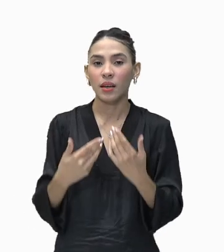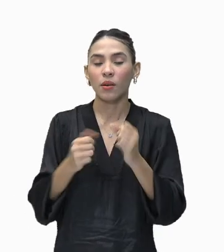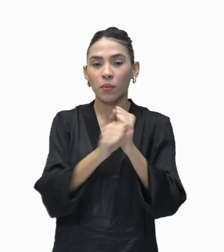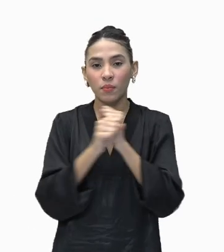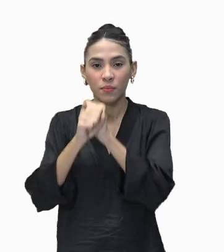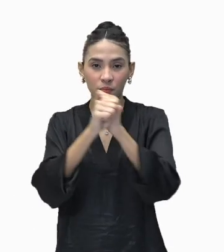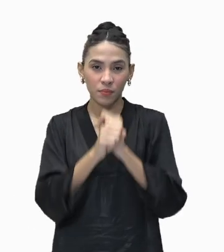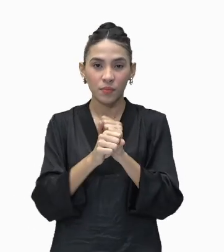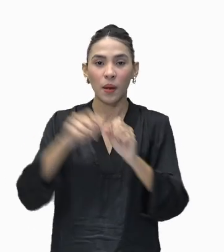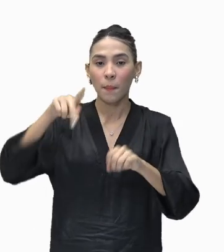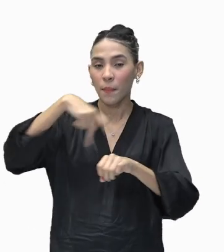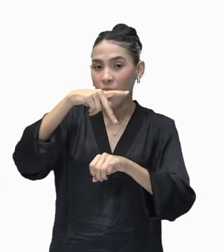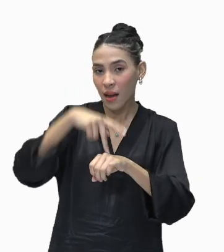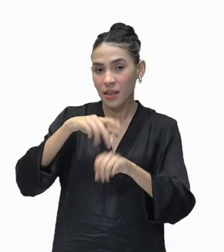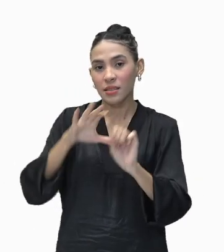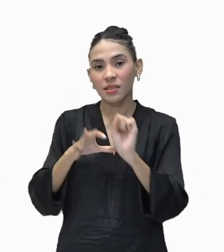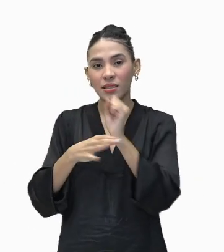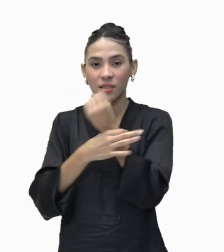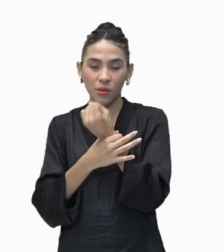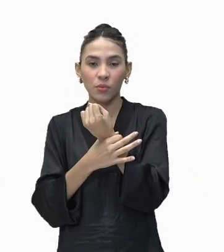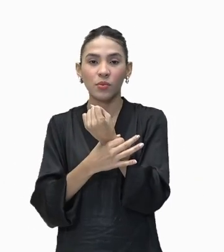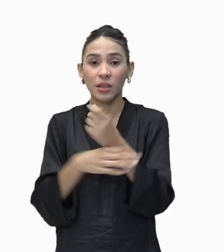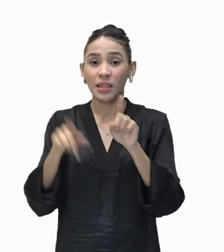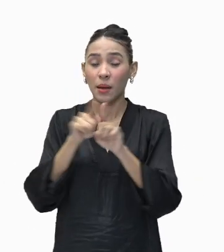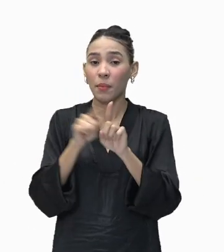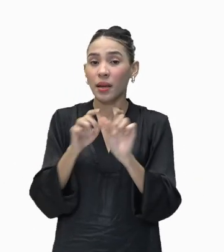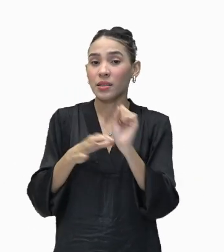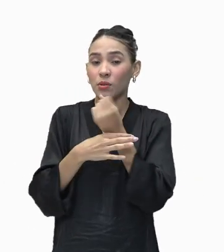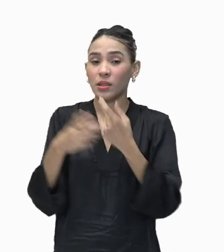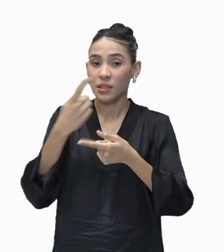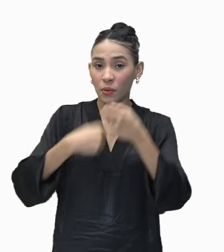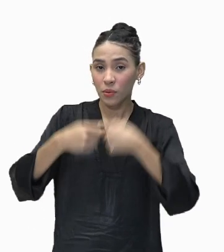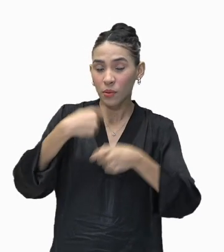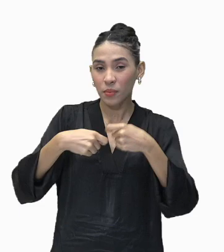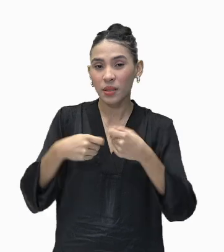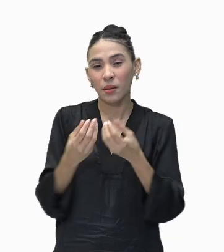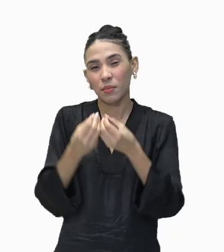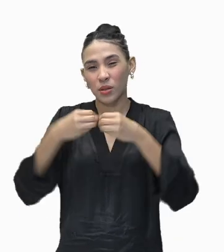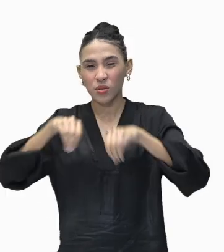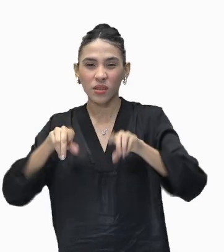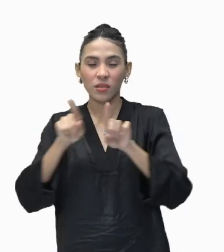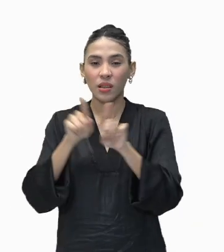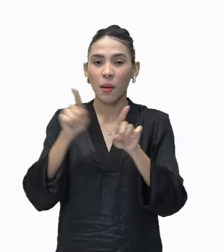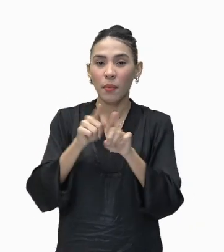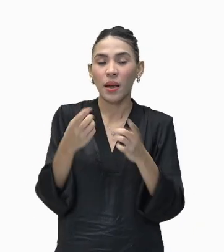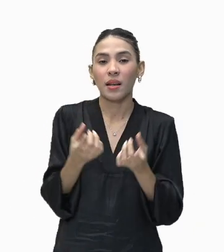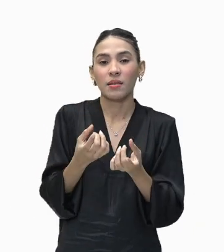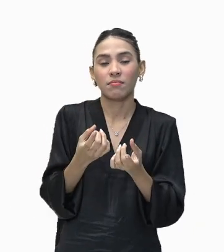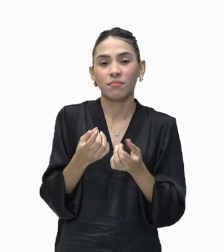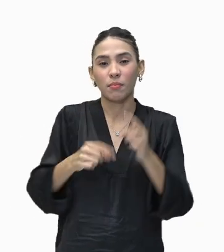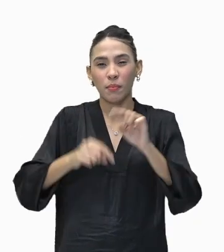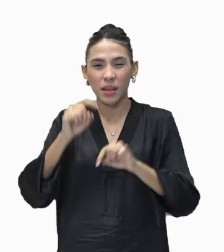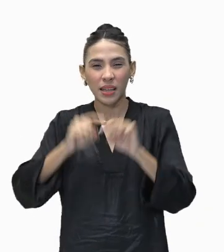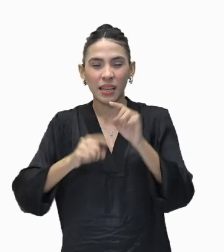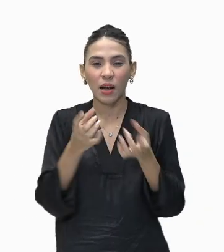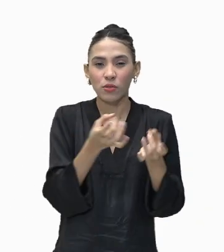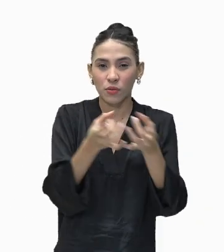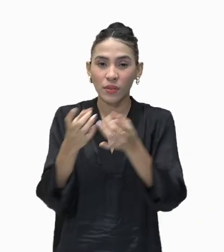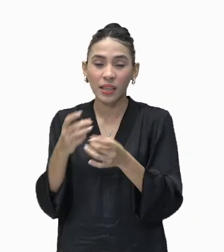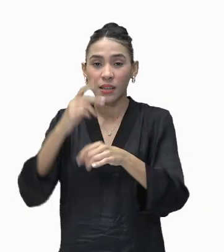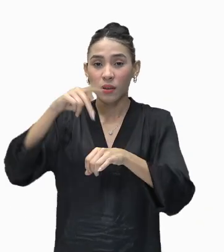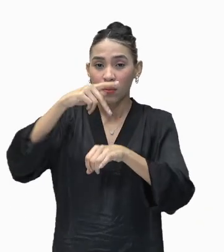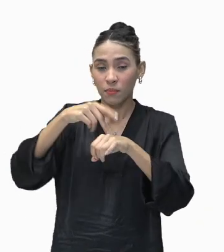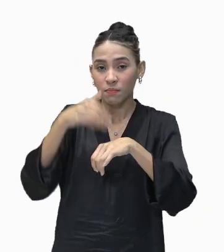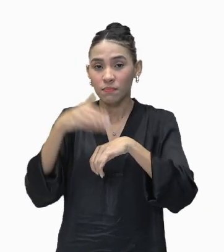medidas protecionistas para proteger suas economias, prejudicando o comércio internacional e prolongando